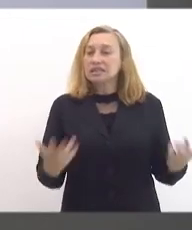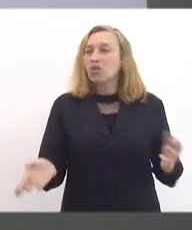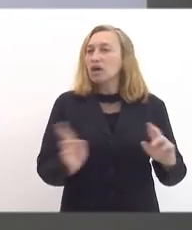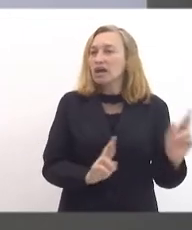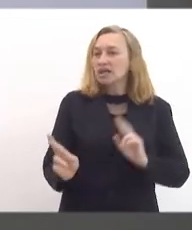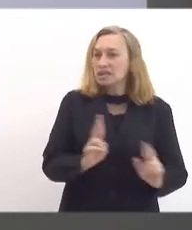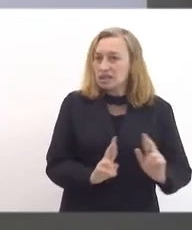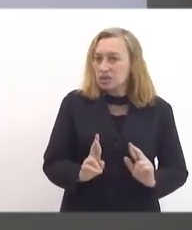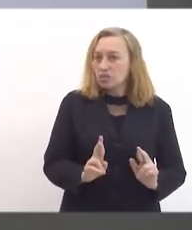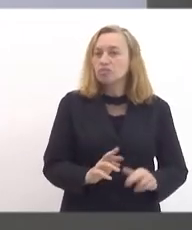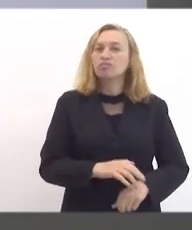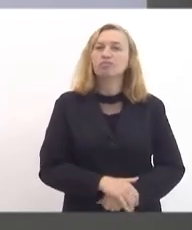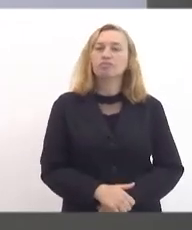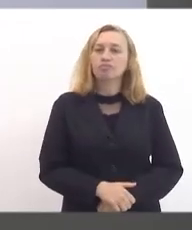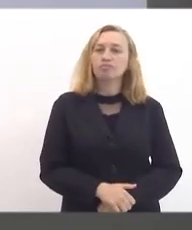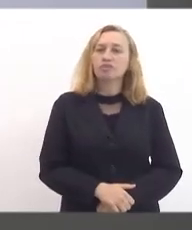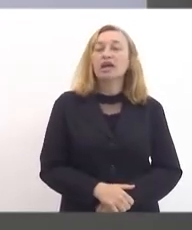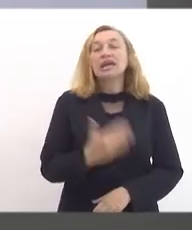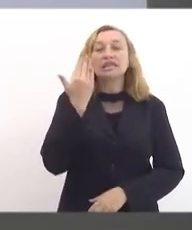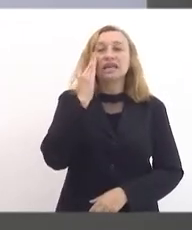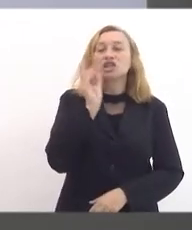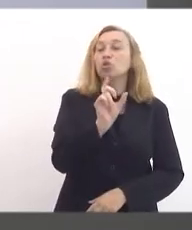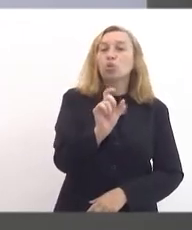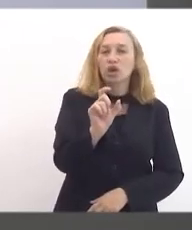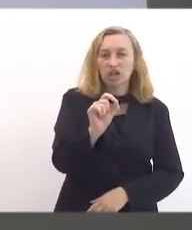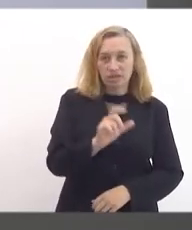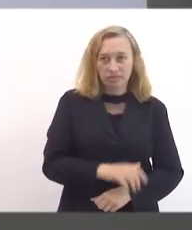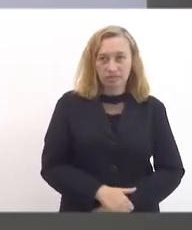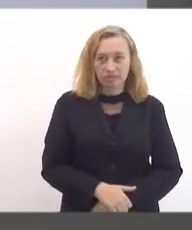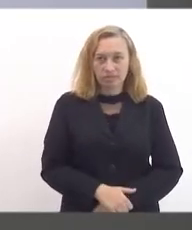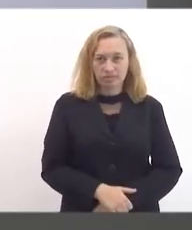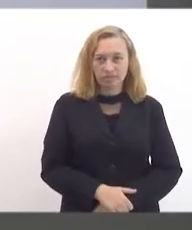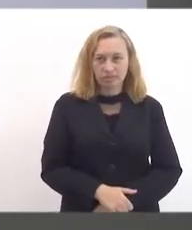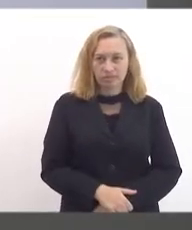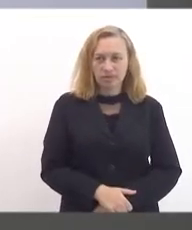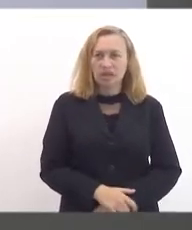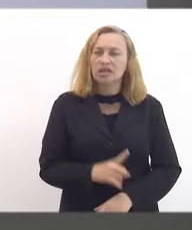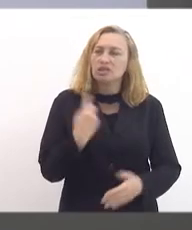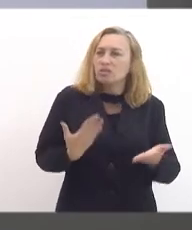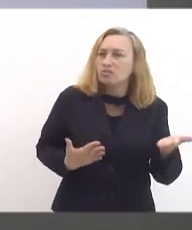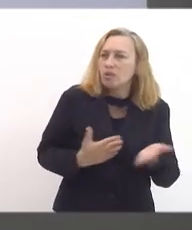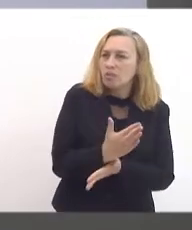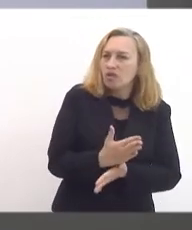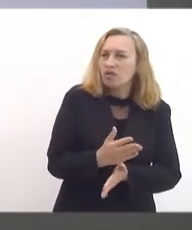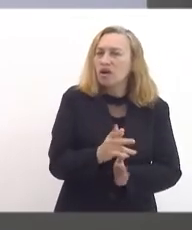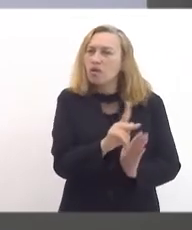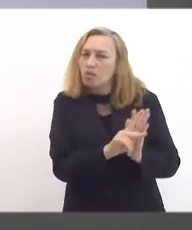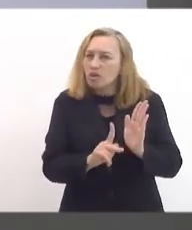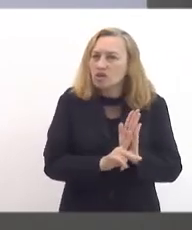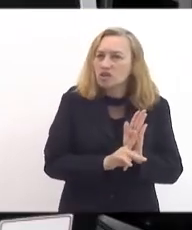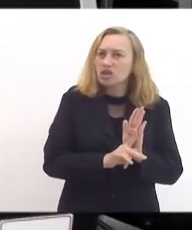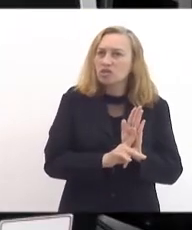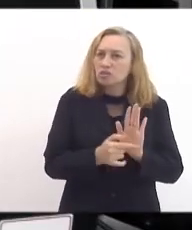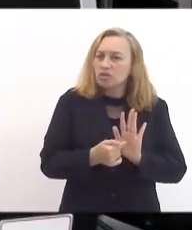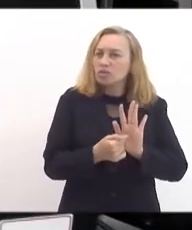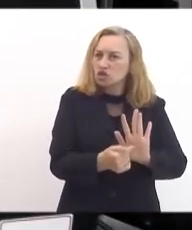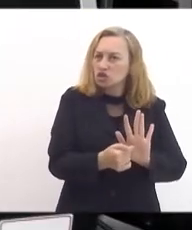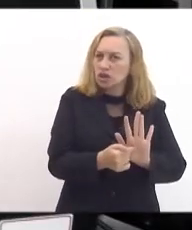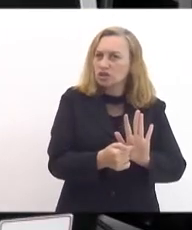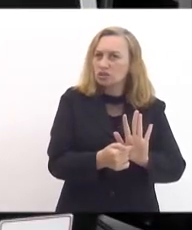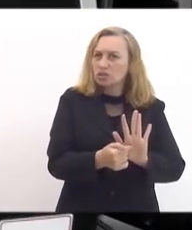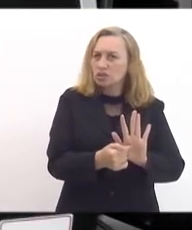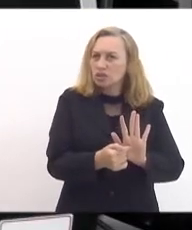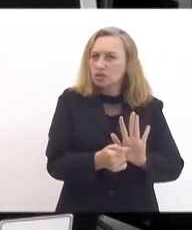de ferimento a gente é entende tá que se a gente aprovar o projeto da maneira como ele está colocado